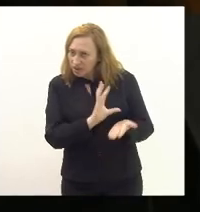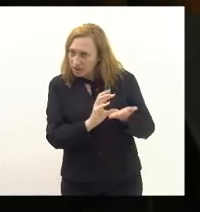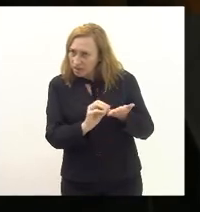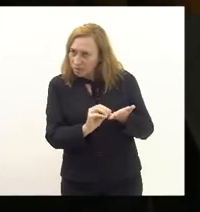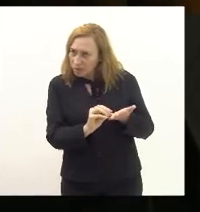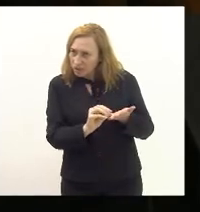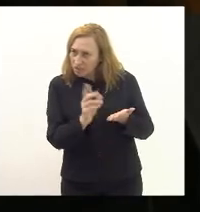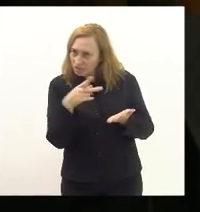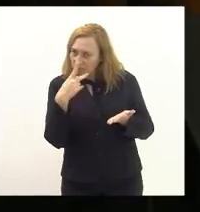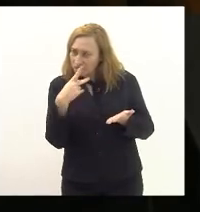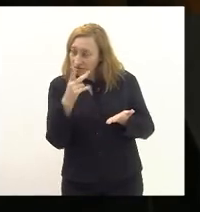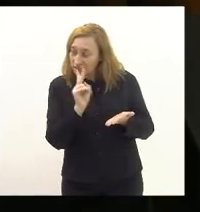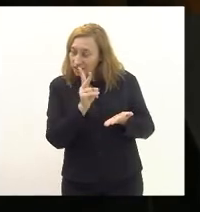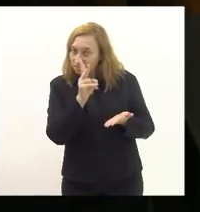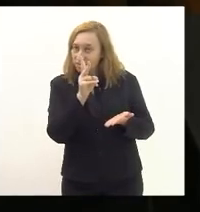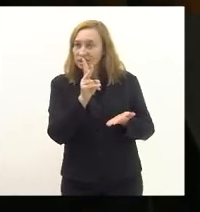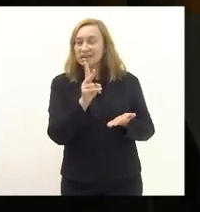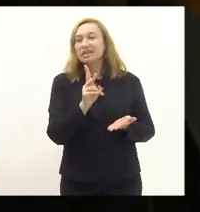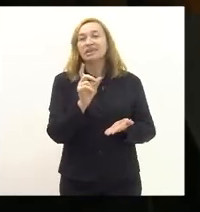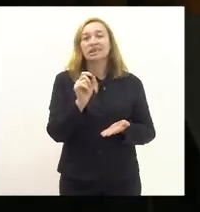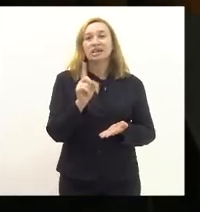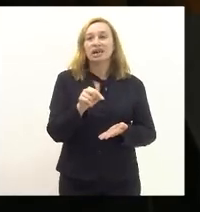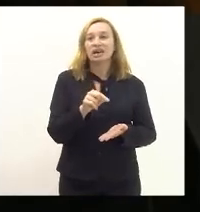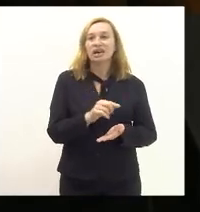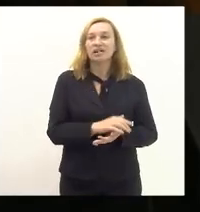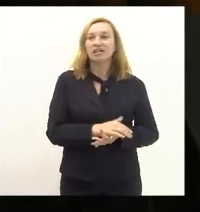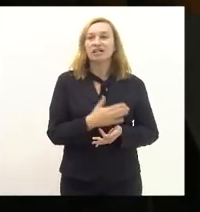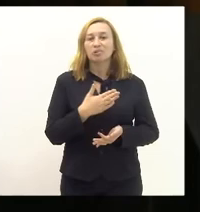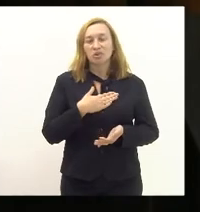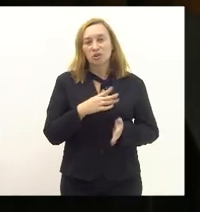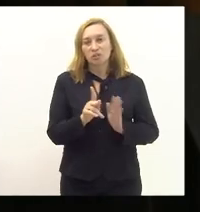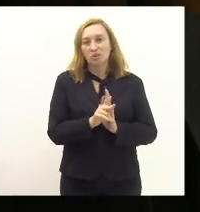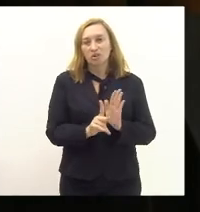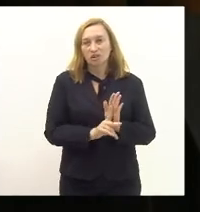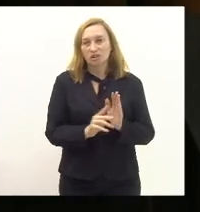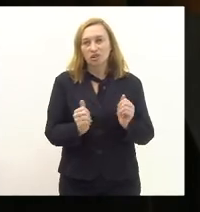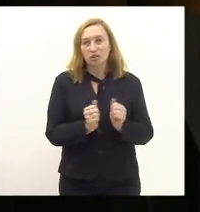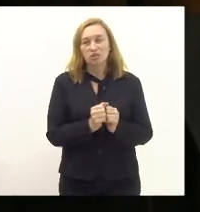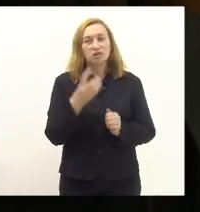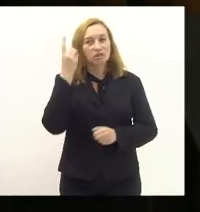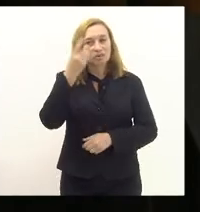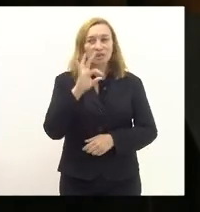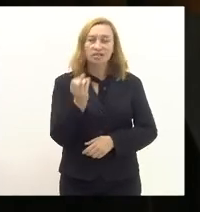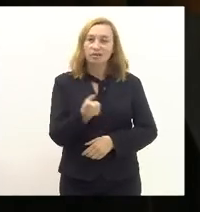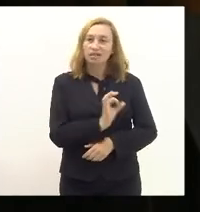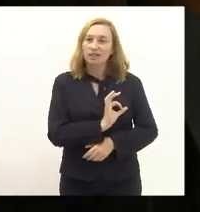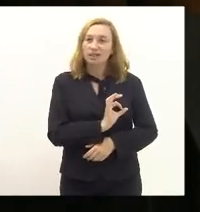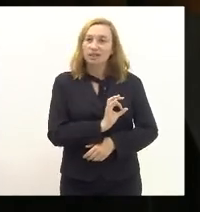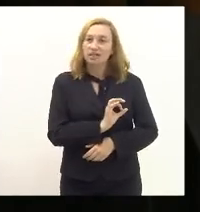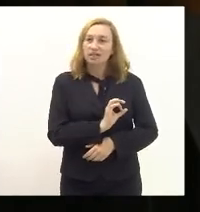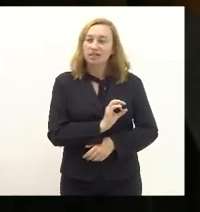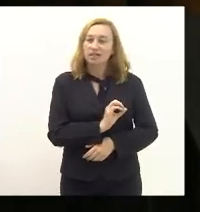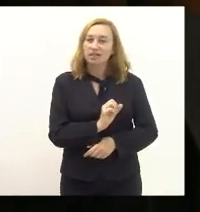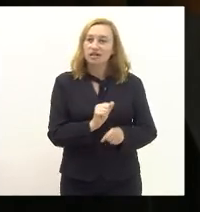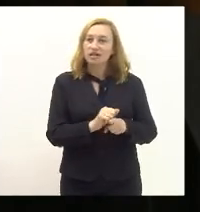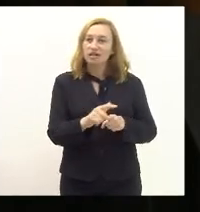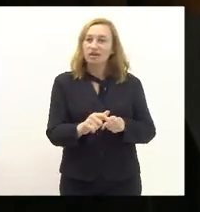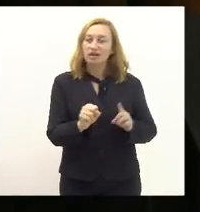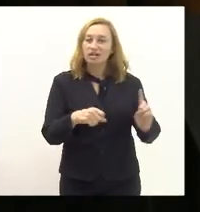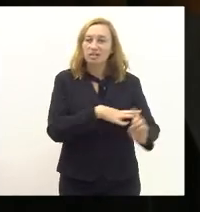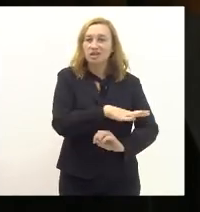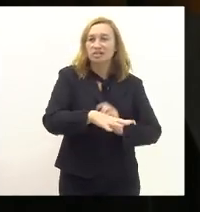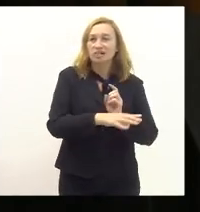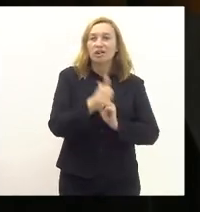venho batendo constantemente, que é até meu projeto junto à deputada Marta Rocha, que é o aluguel social